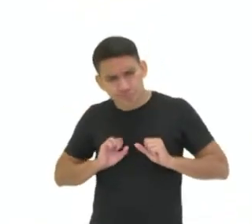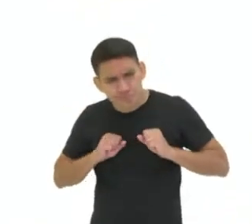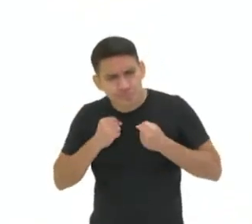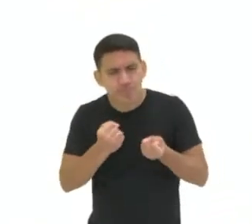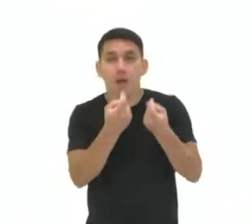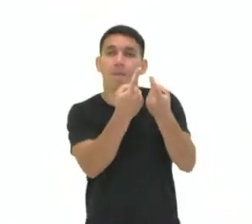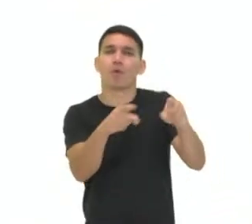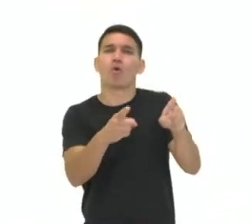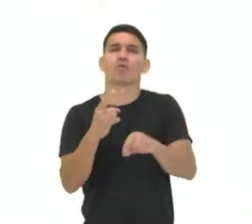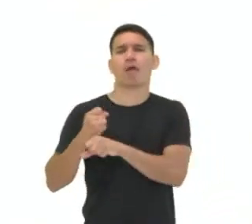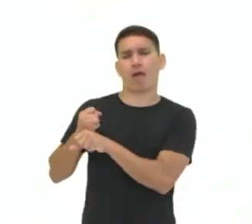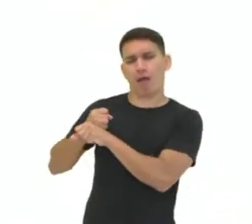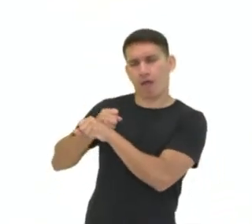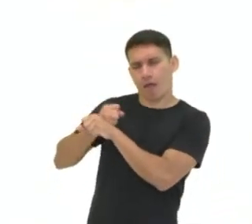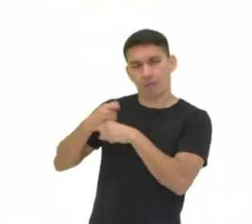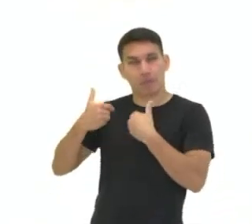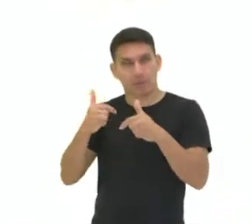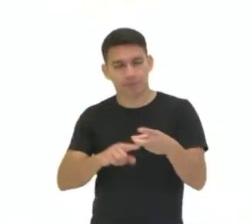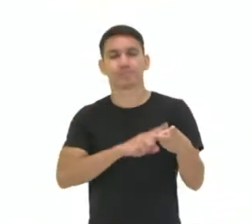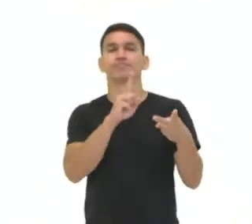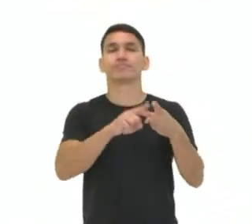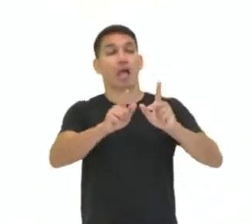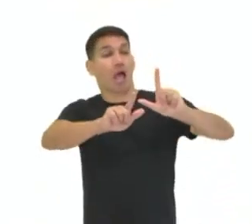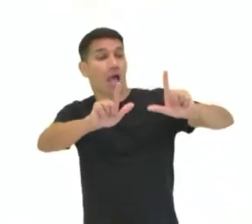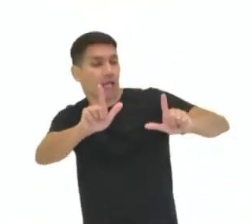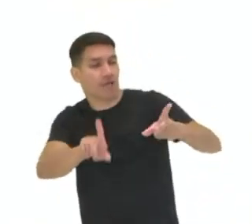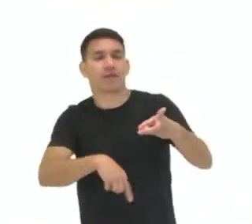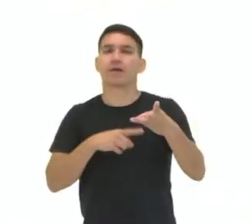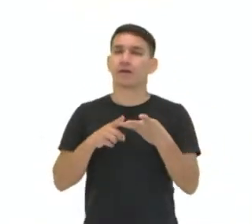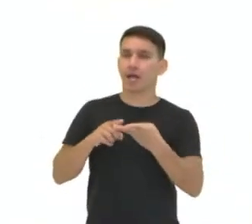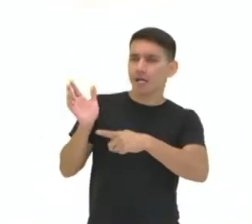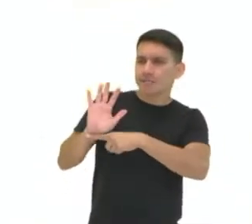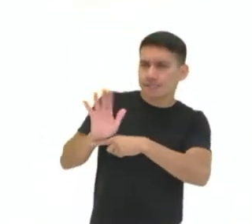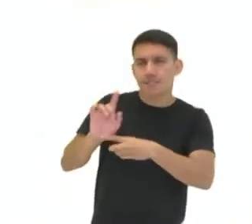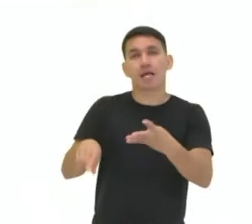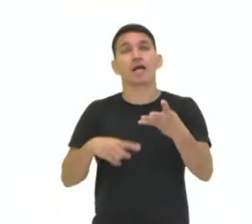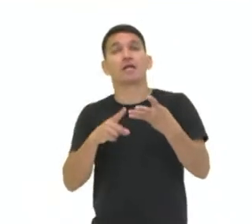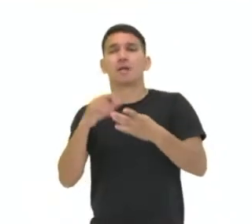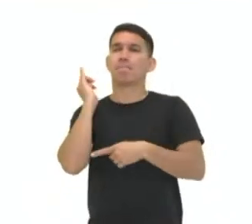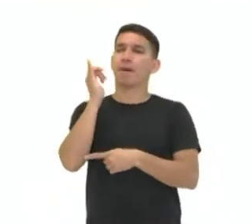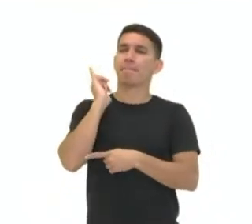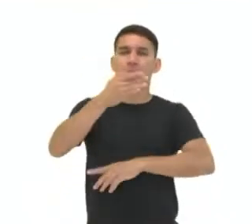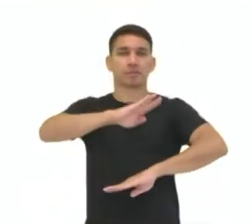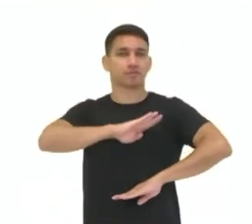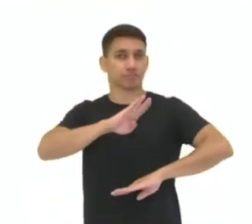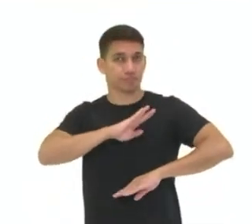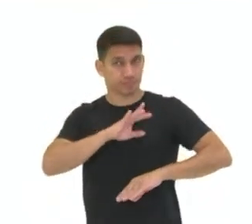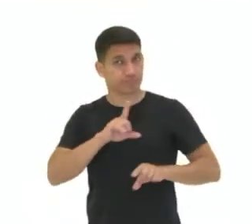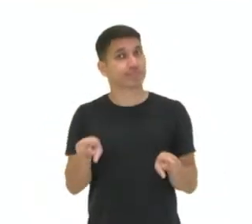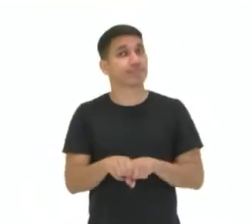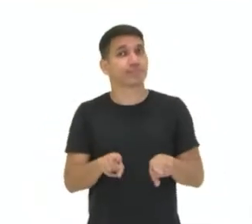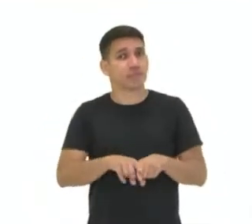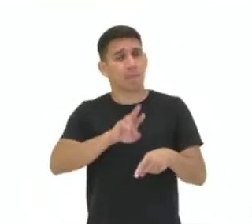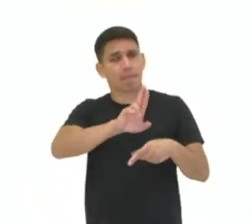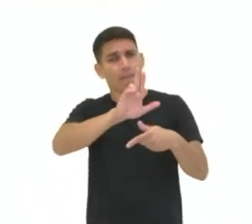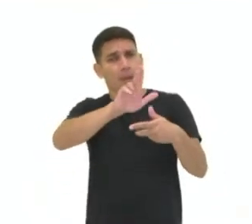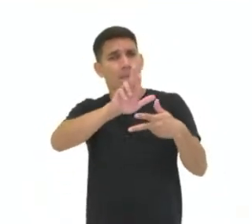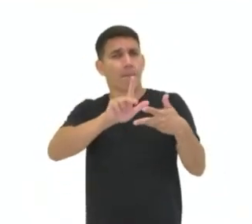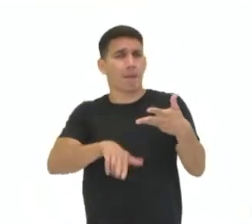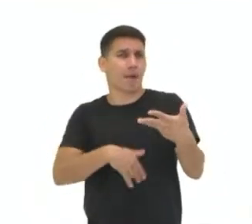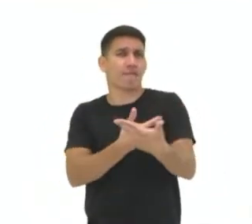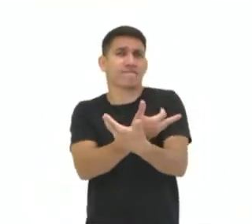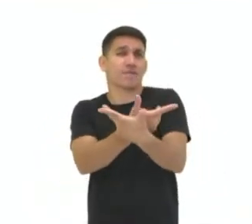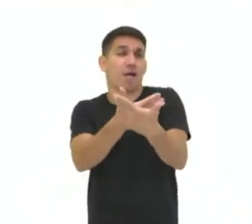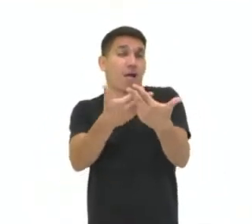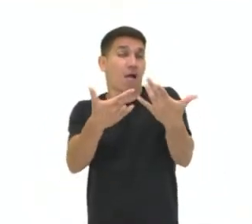todos esses anos aí de trabalho, à TV, ao cinema, à contação de causos, né? Então, uma